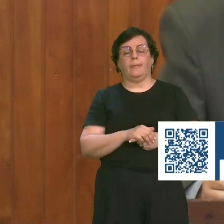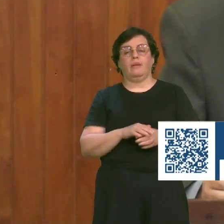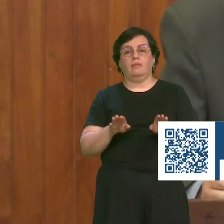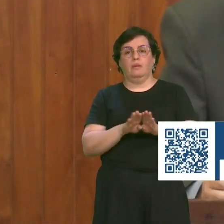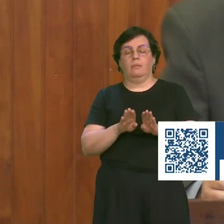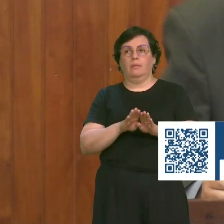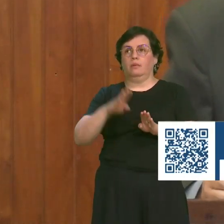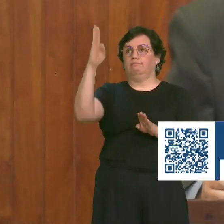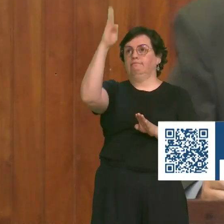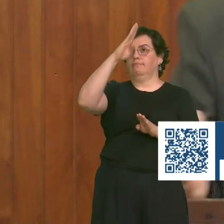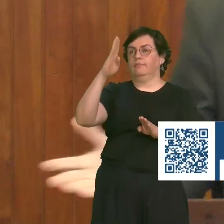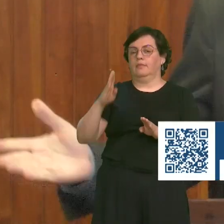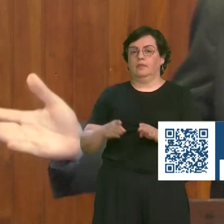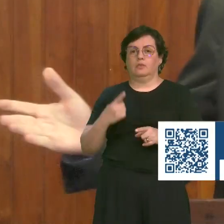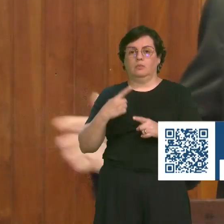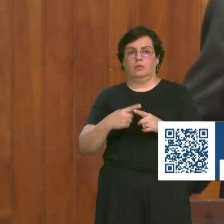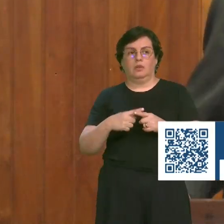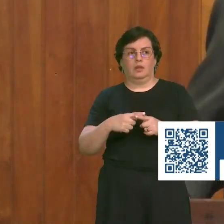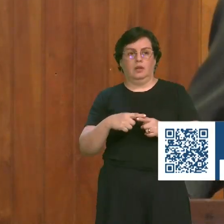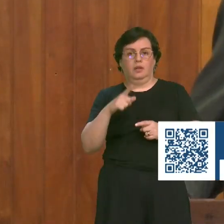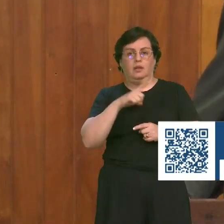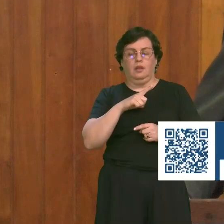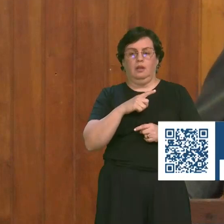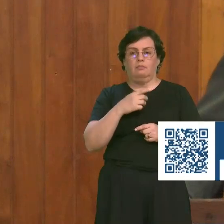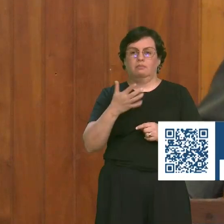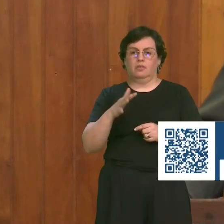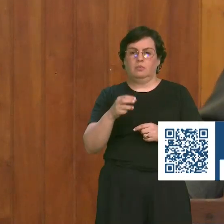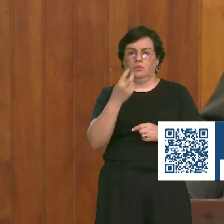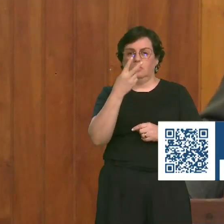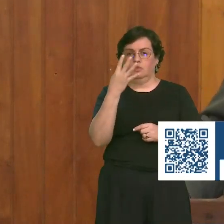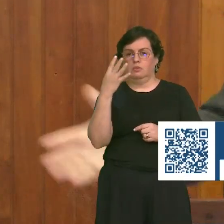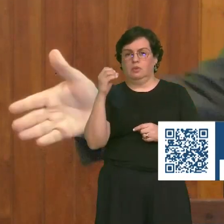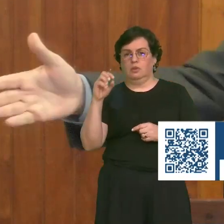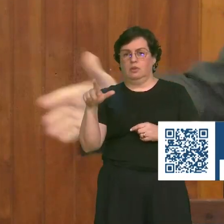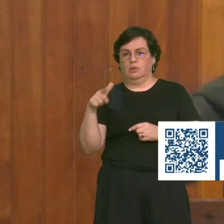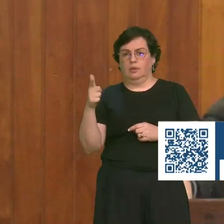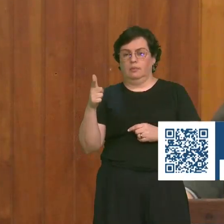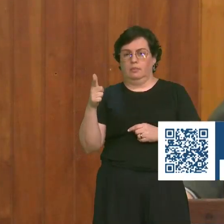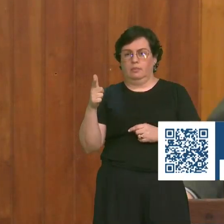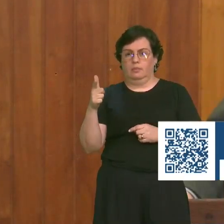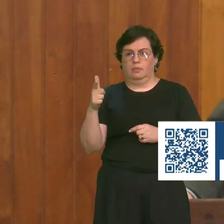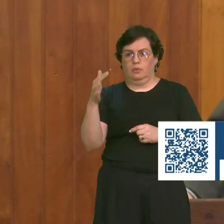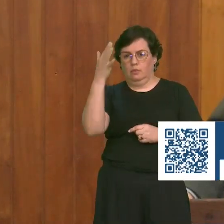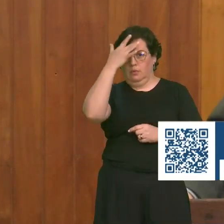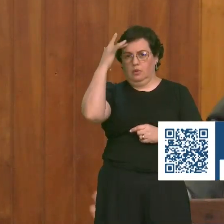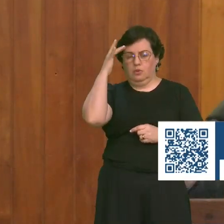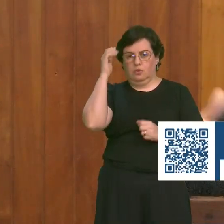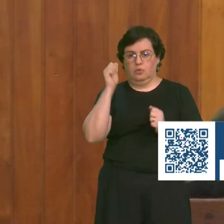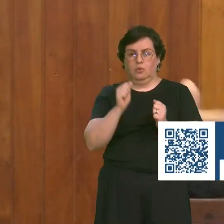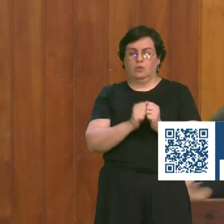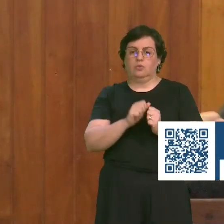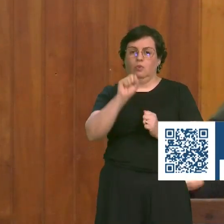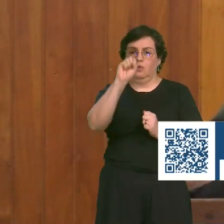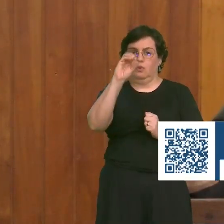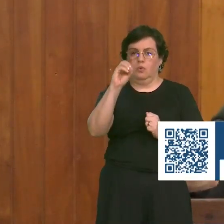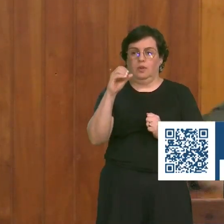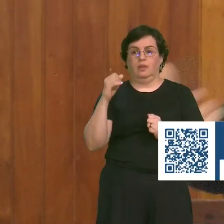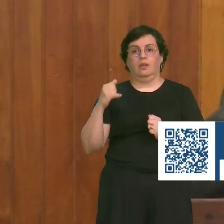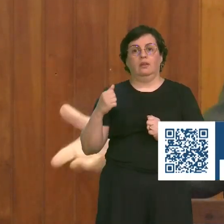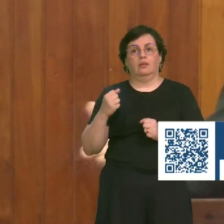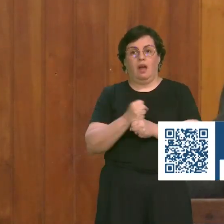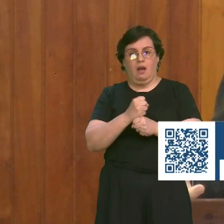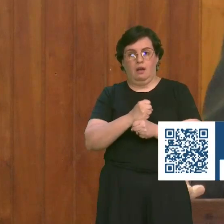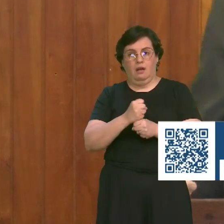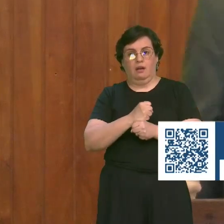Como de fato é uma cidade com aproximadamente 240 mil habitantes com 80 e Poucos Anos de existência e temos vigor